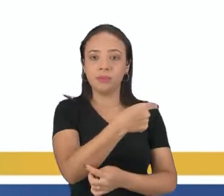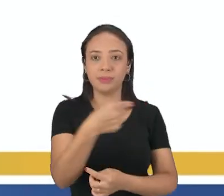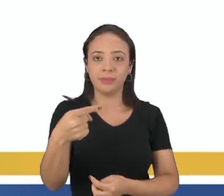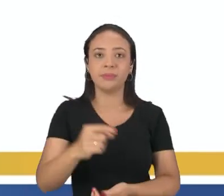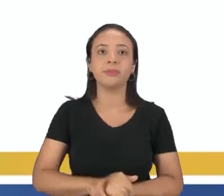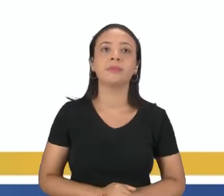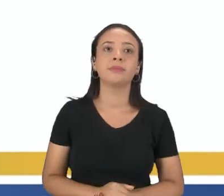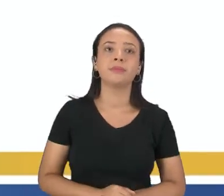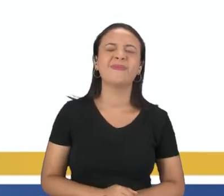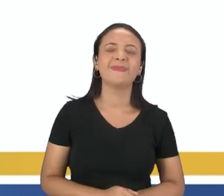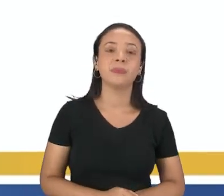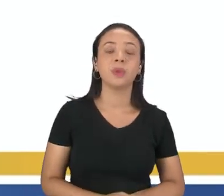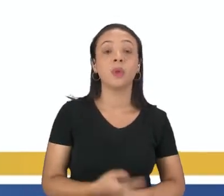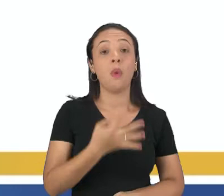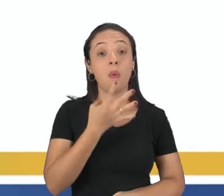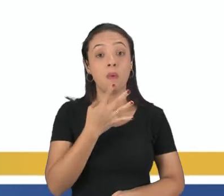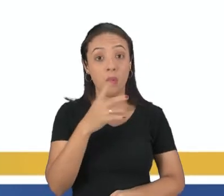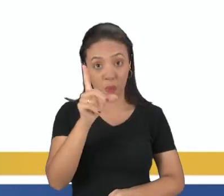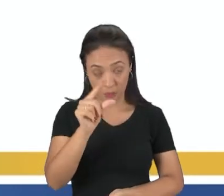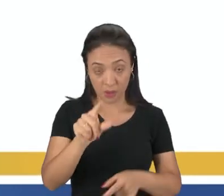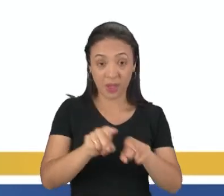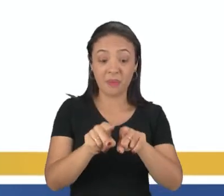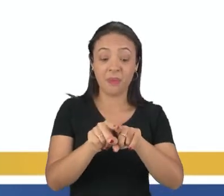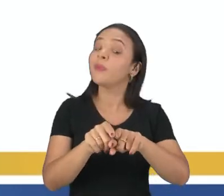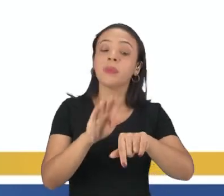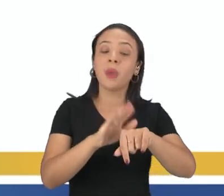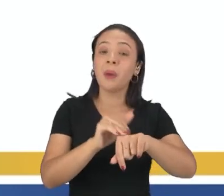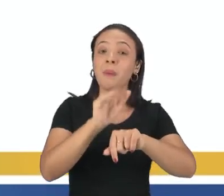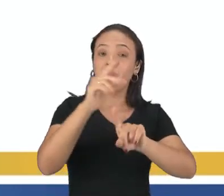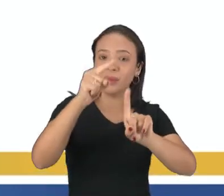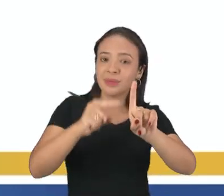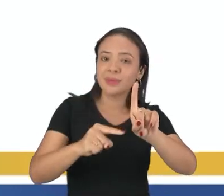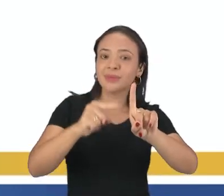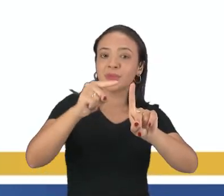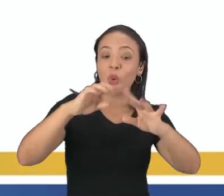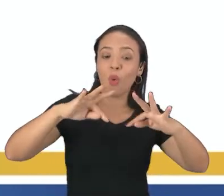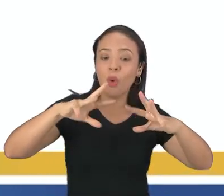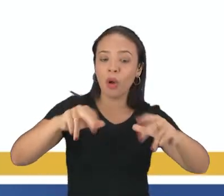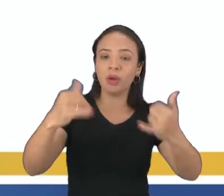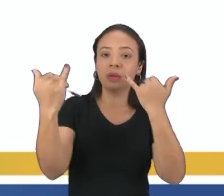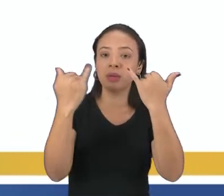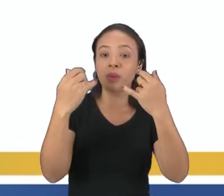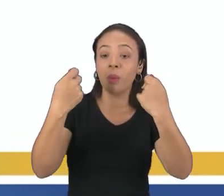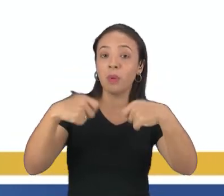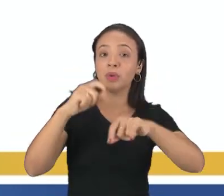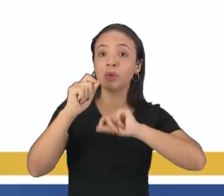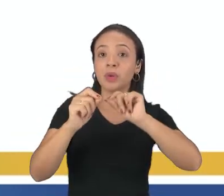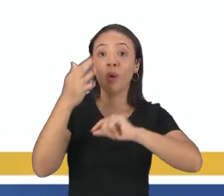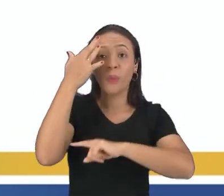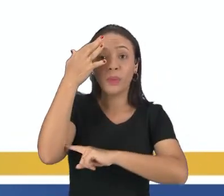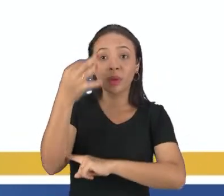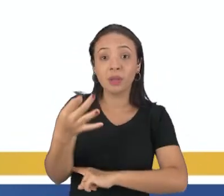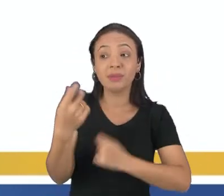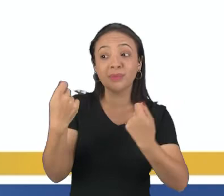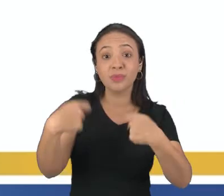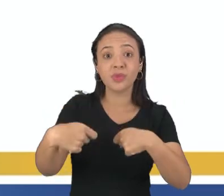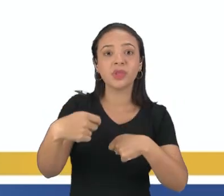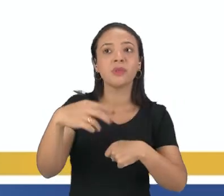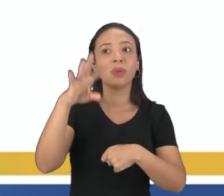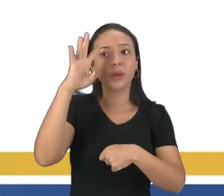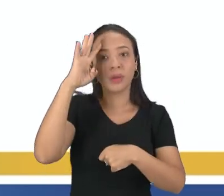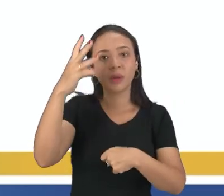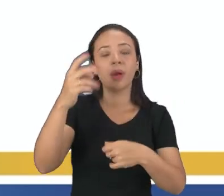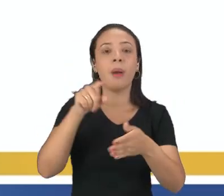a mínima e vimos a máxima, né? Todas essas informações eu preciso saber para eu poder conseguir resolver a